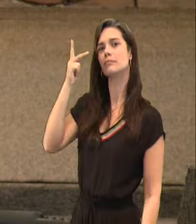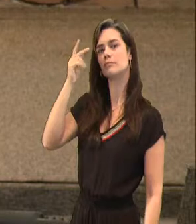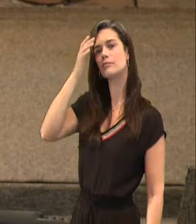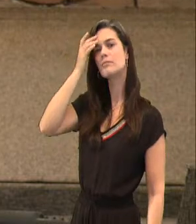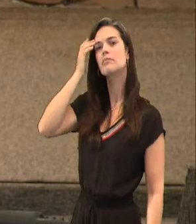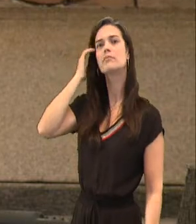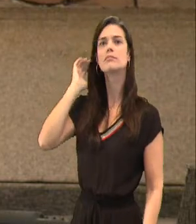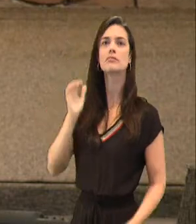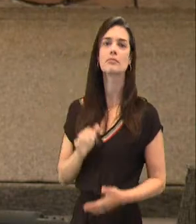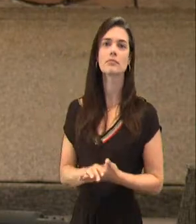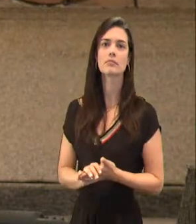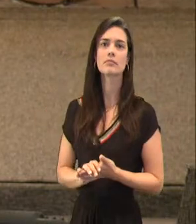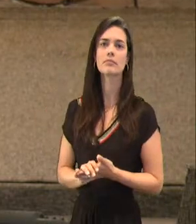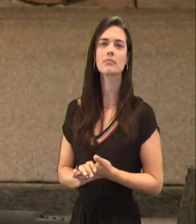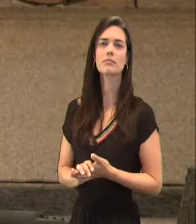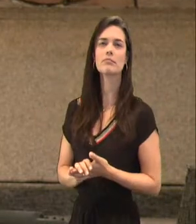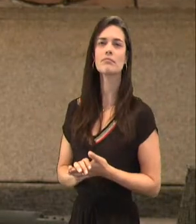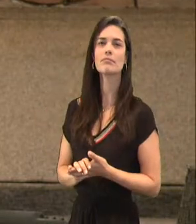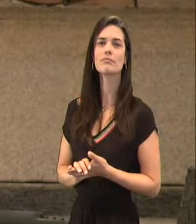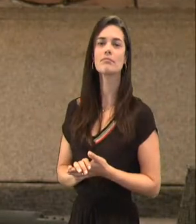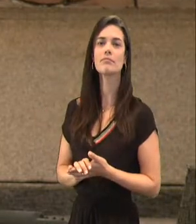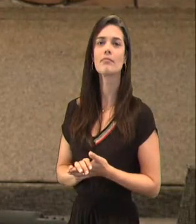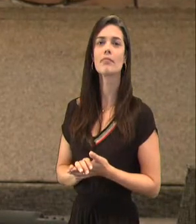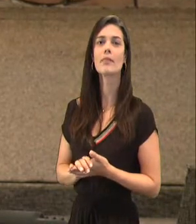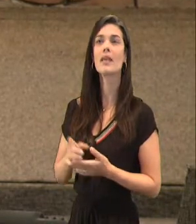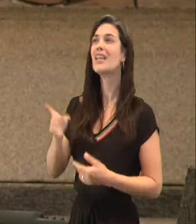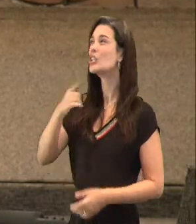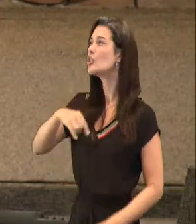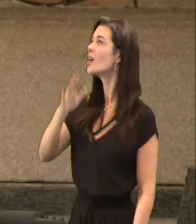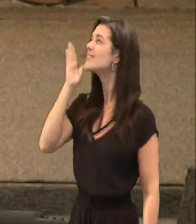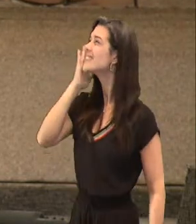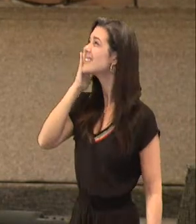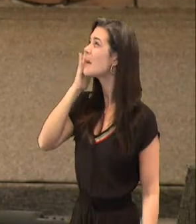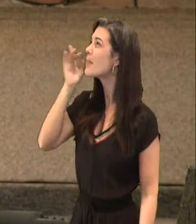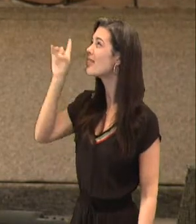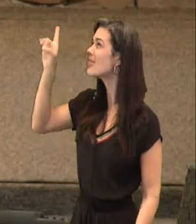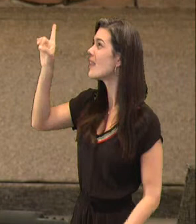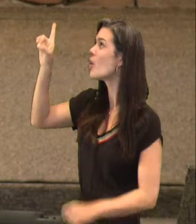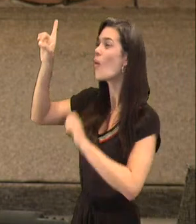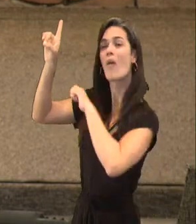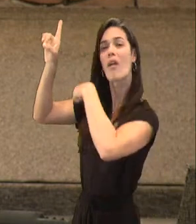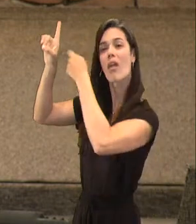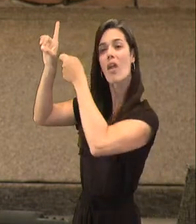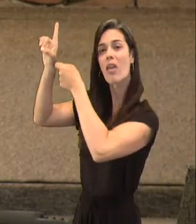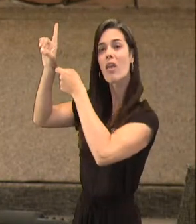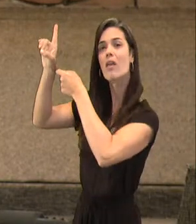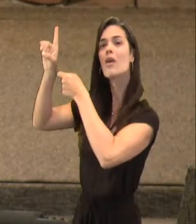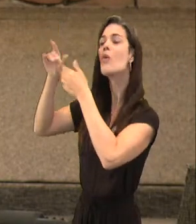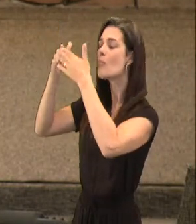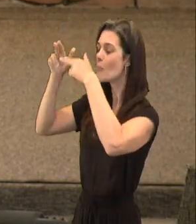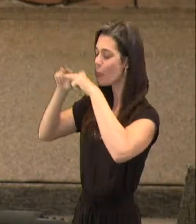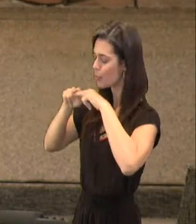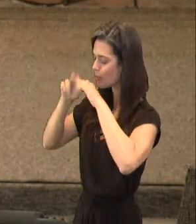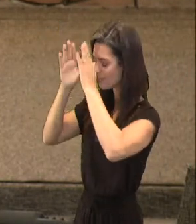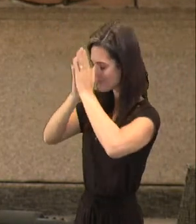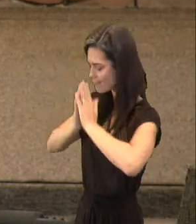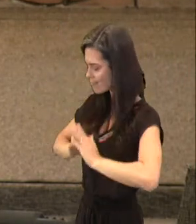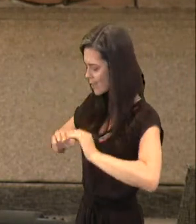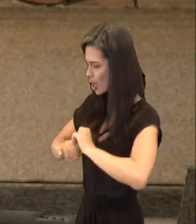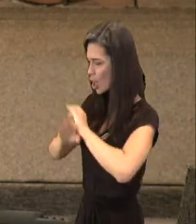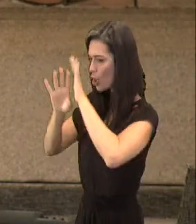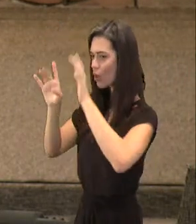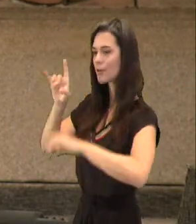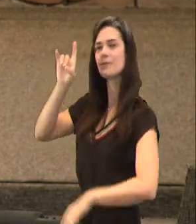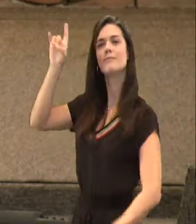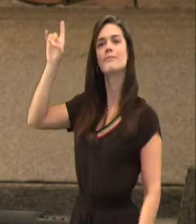alguém. Imagem essa que resulta em louvor, em honra e em glória. Perceba então que nós temos aqui